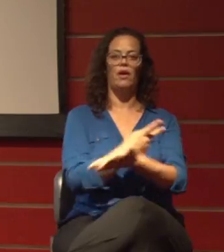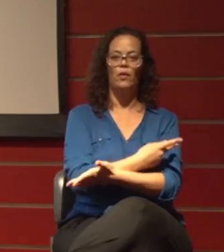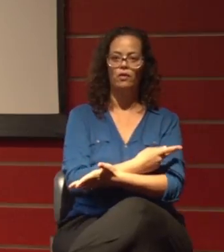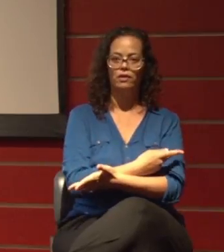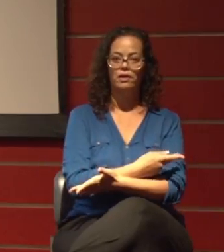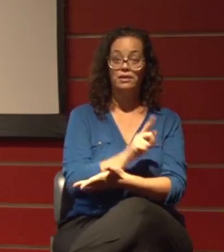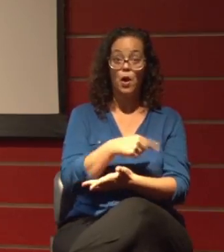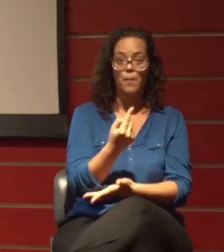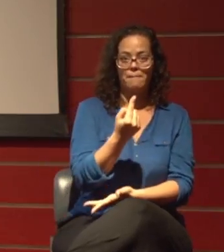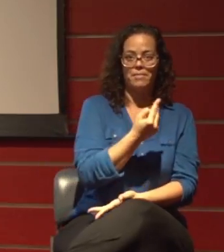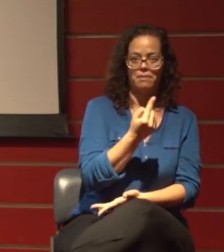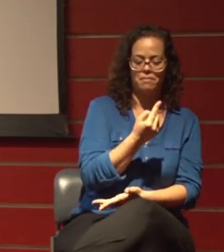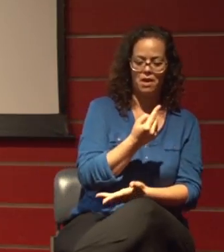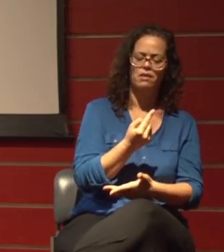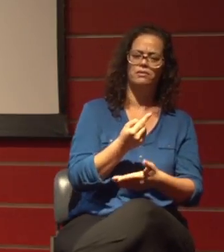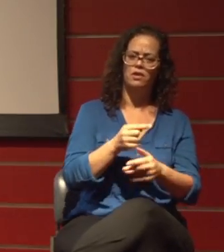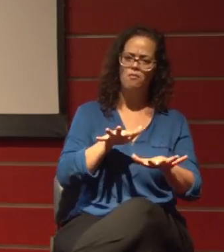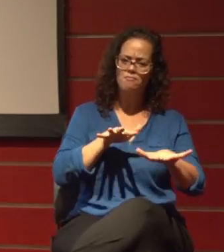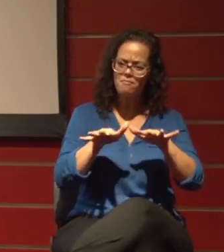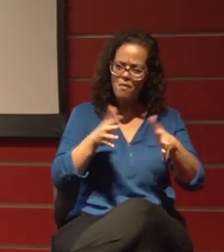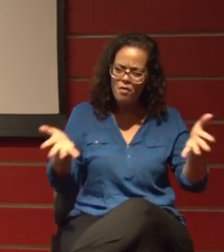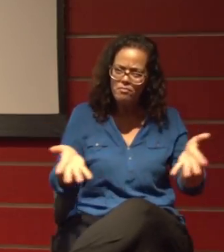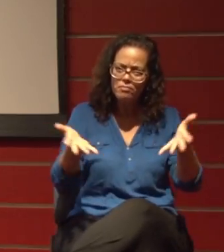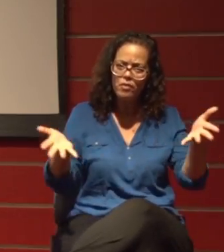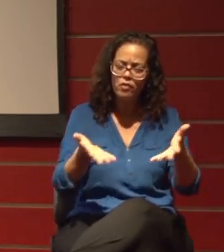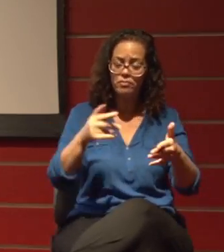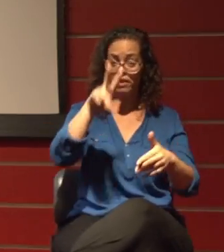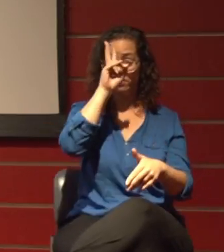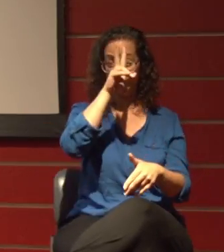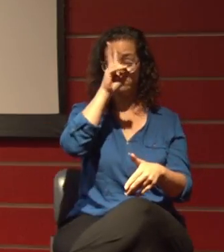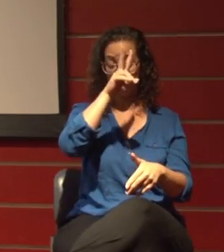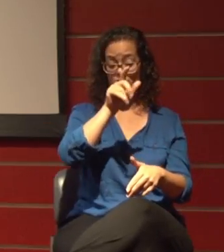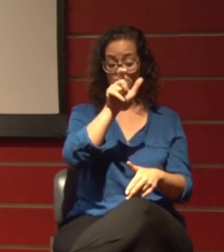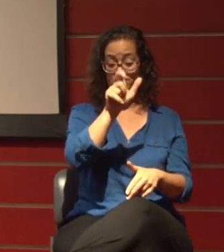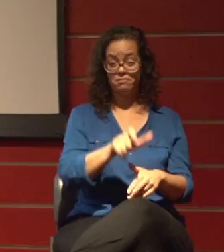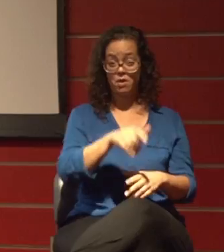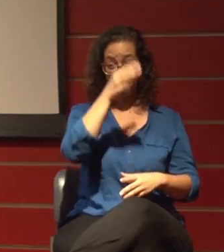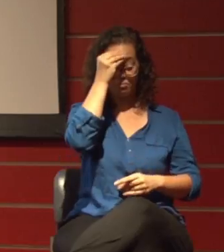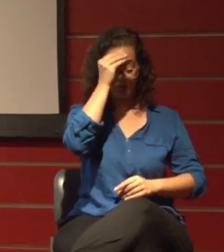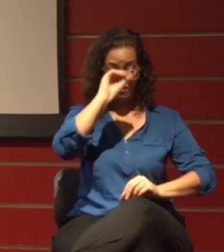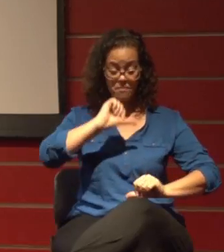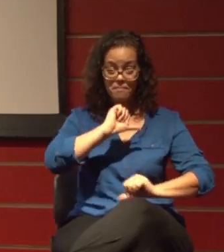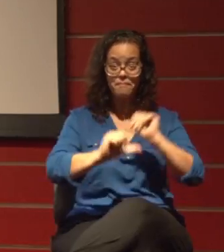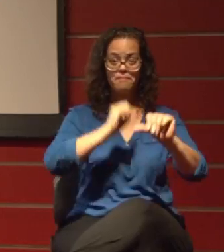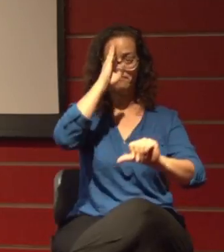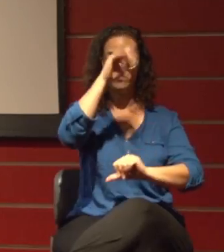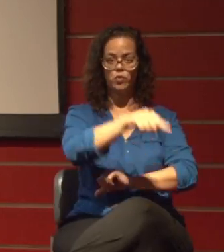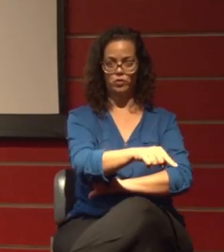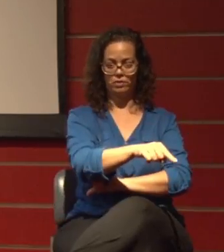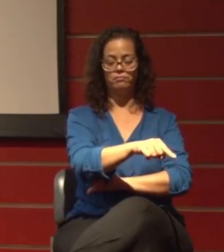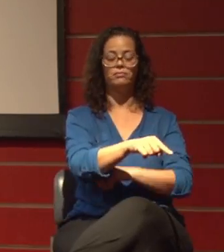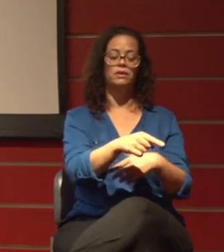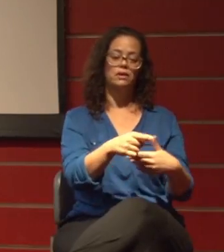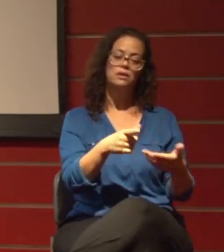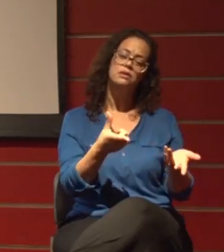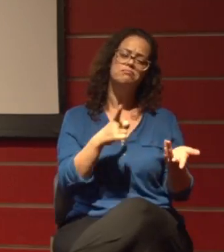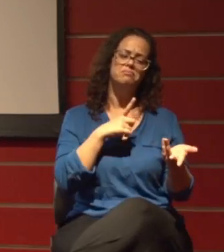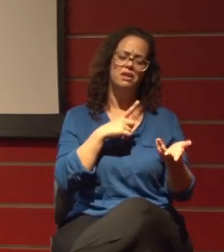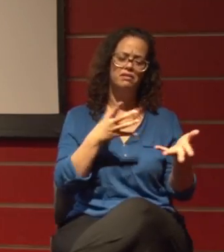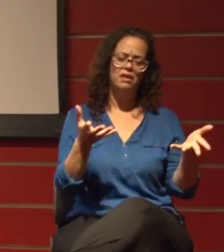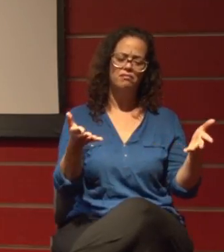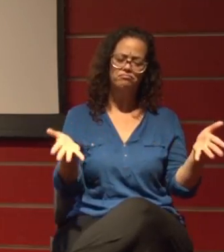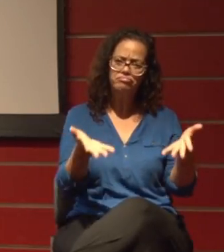um colocando a história em movimento e modificando a vida do protagonista apresentação do conflito externo podendo se